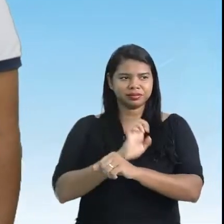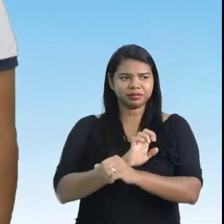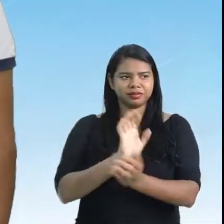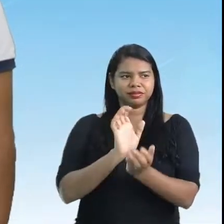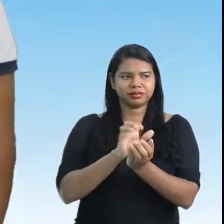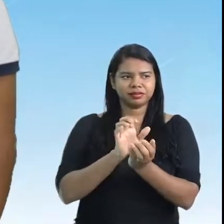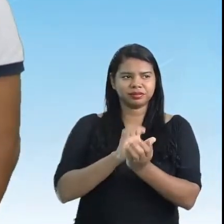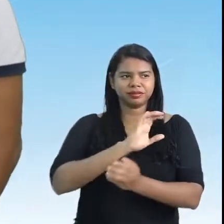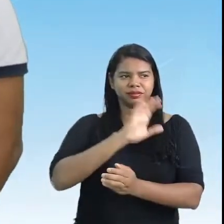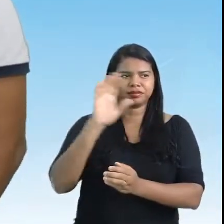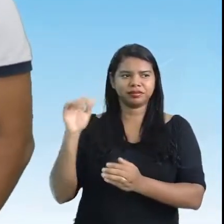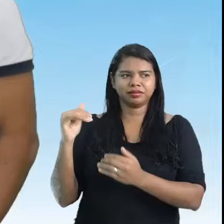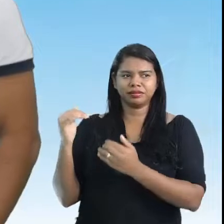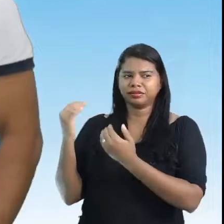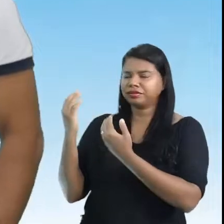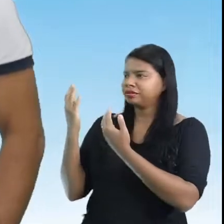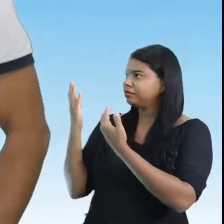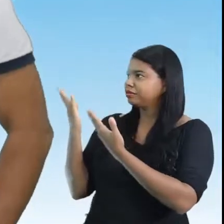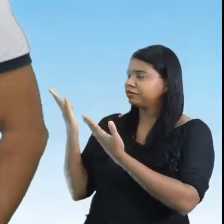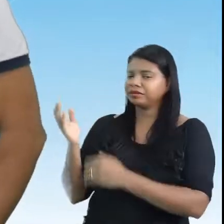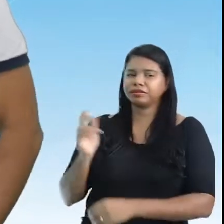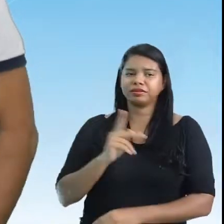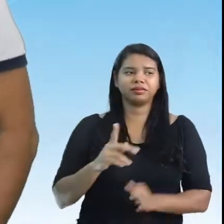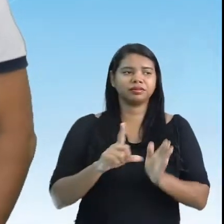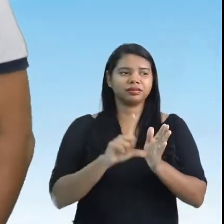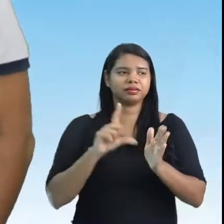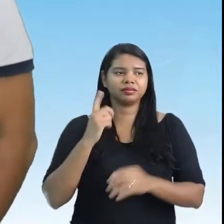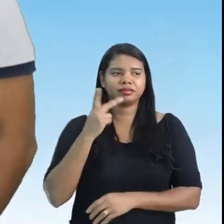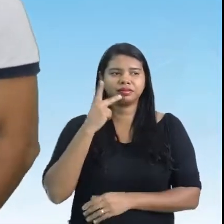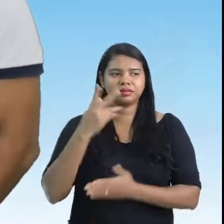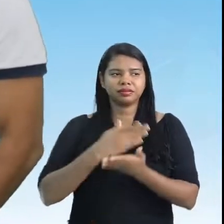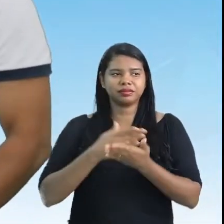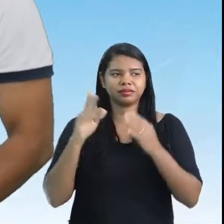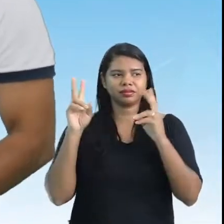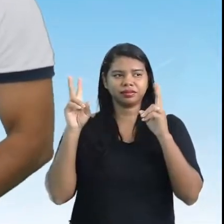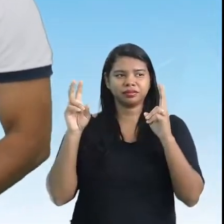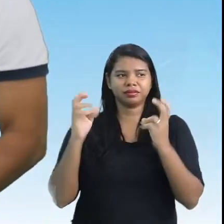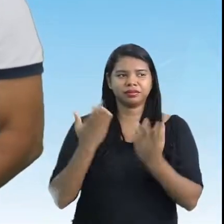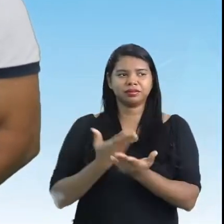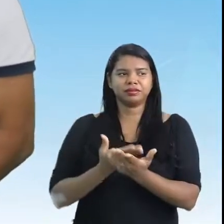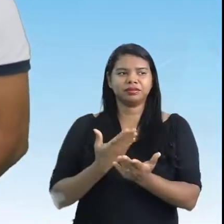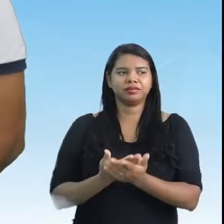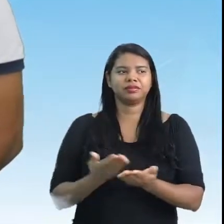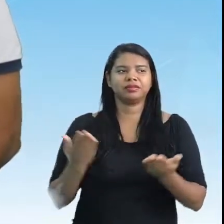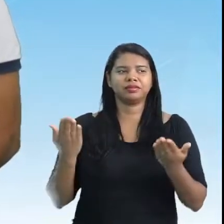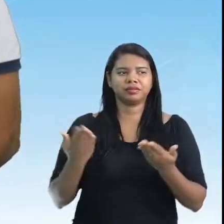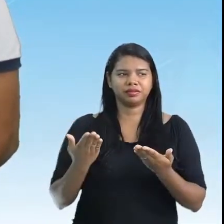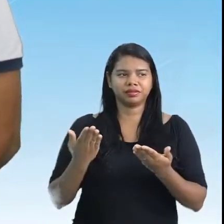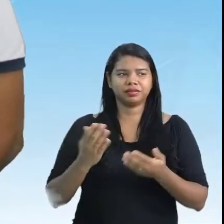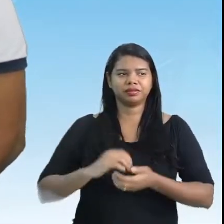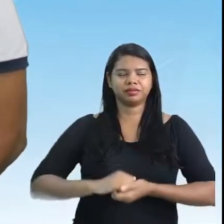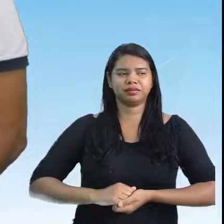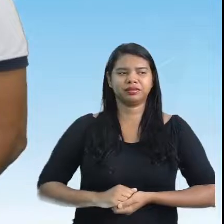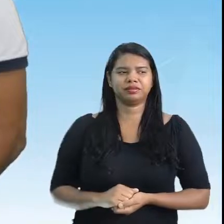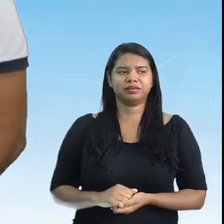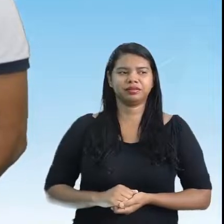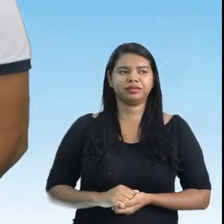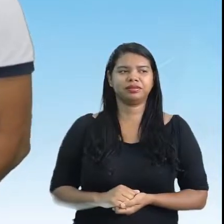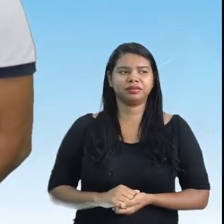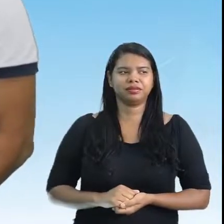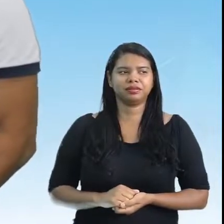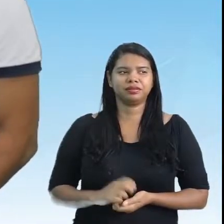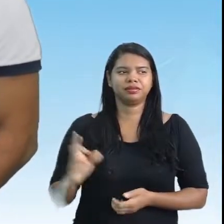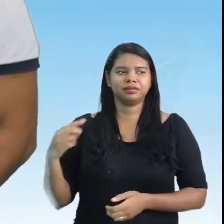Pernambuco. Professor Samuel, antes de nós falarmos aqui o tema da aula de hoje, eu acho que o tema de hoje ele é bem pertinente